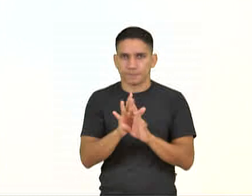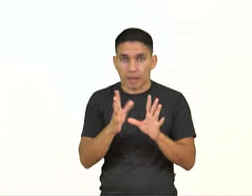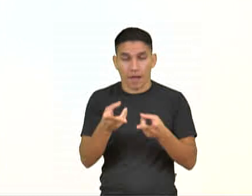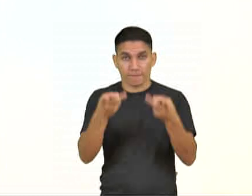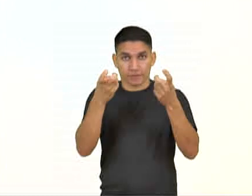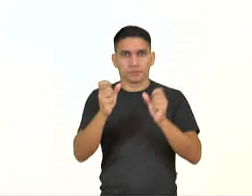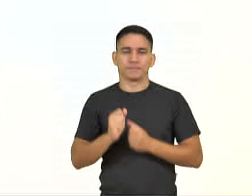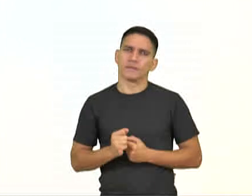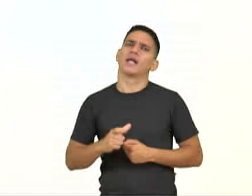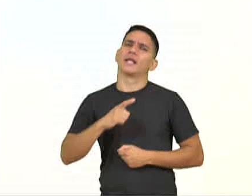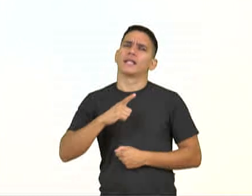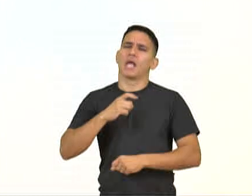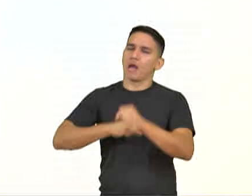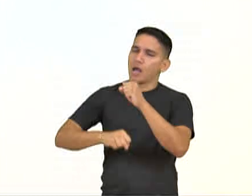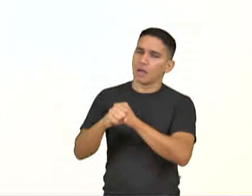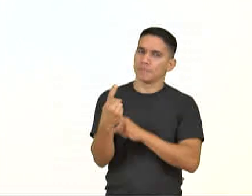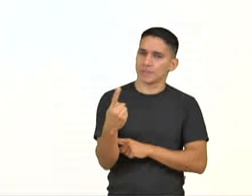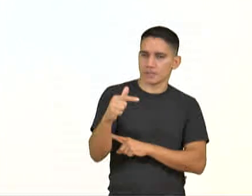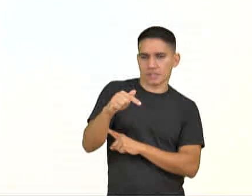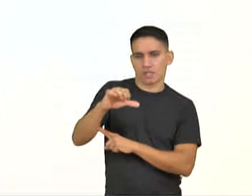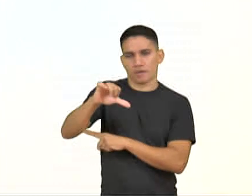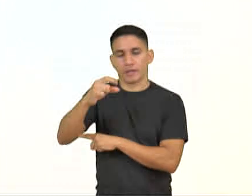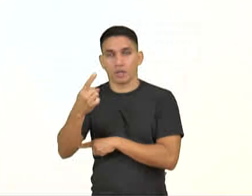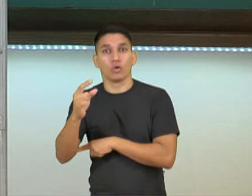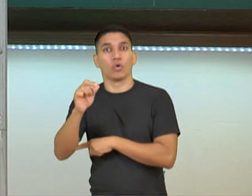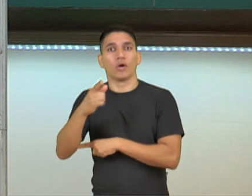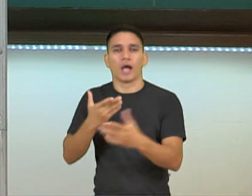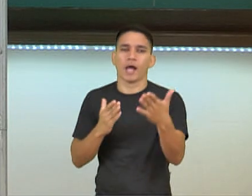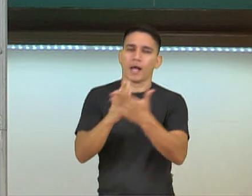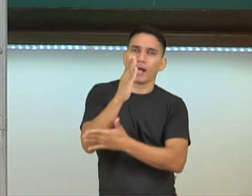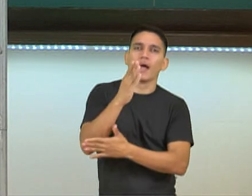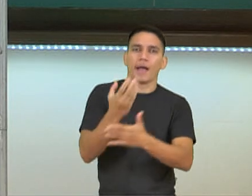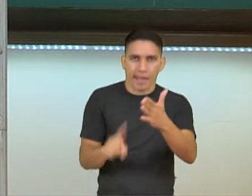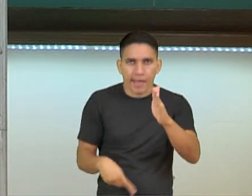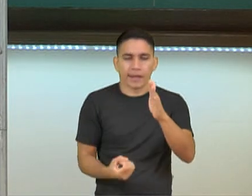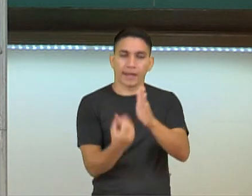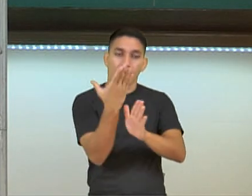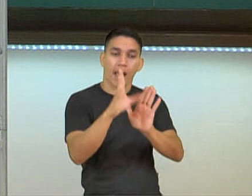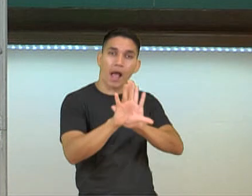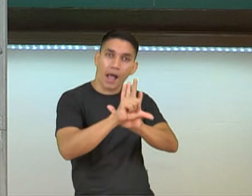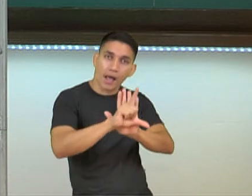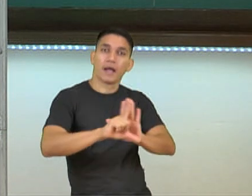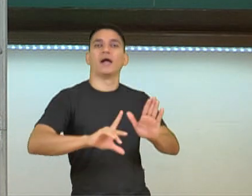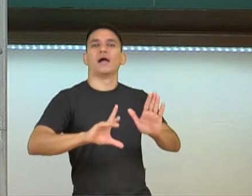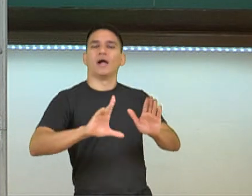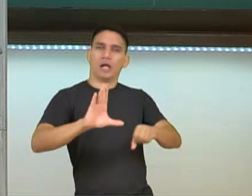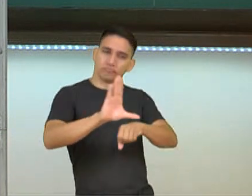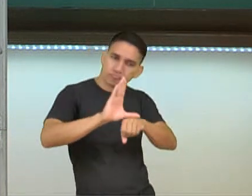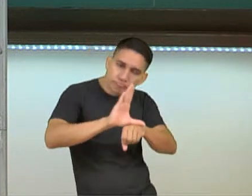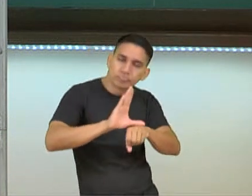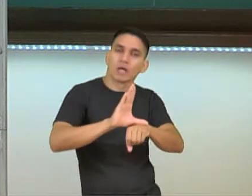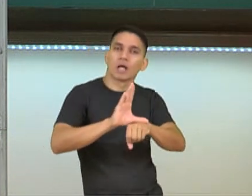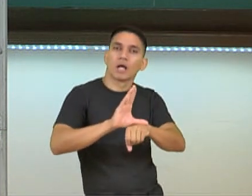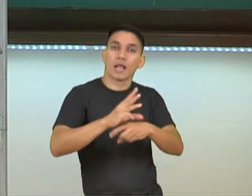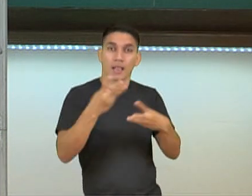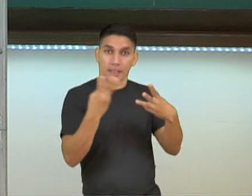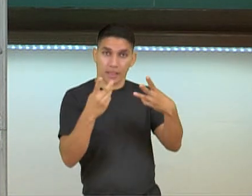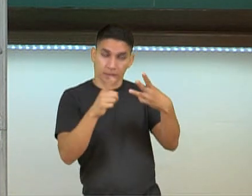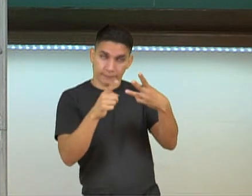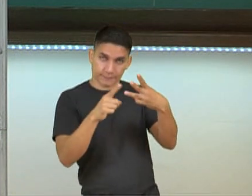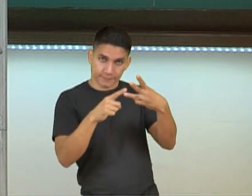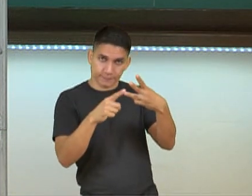que em 1791 vai ser aprovada a Constituição do Terceiro Estado. Sendo aprovada